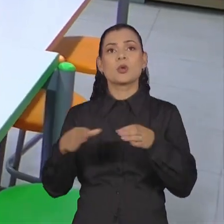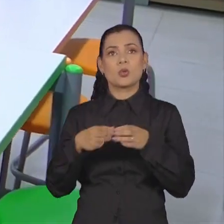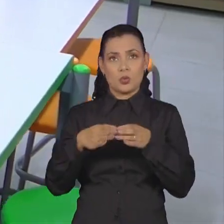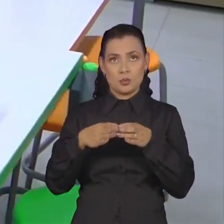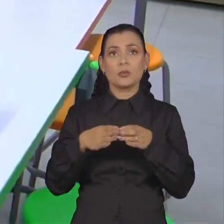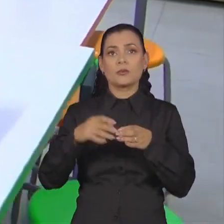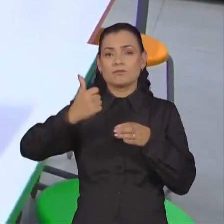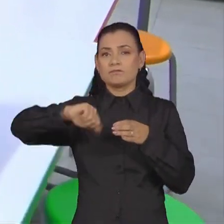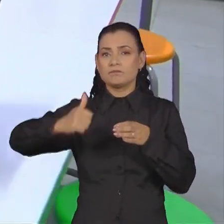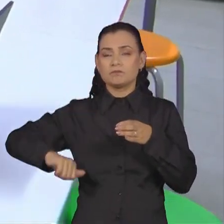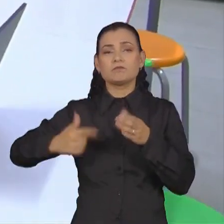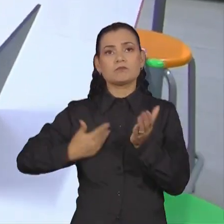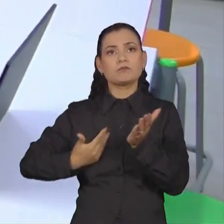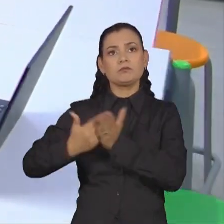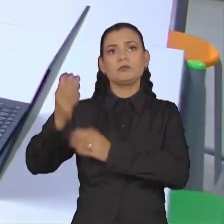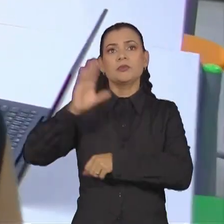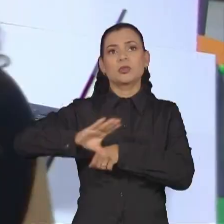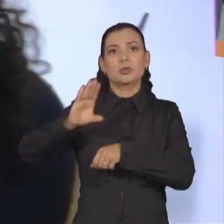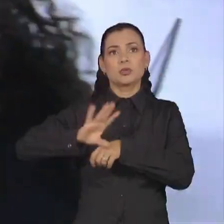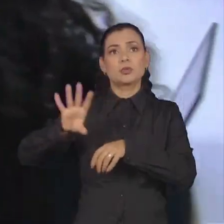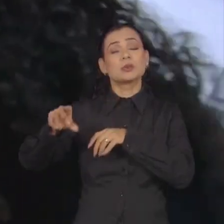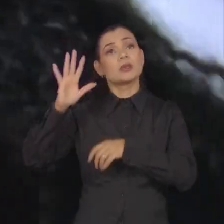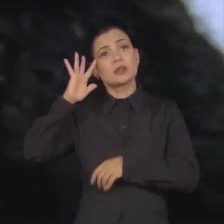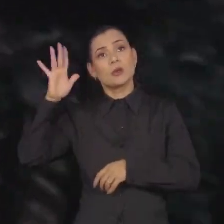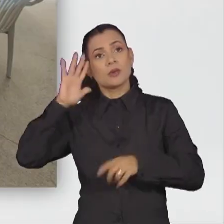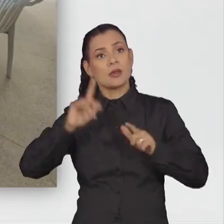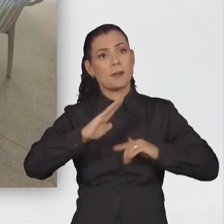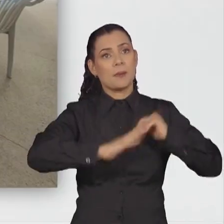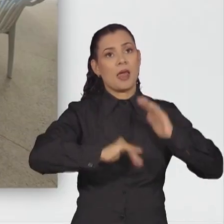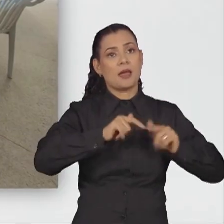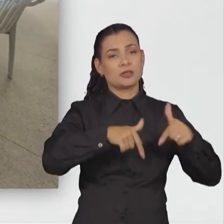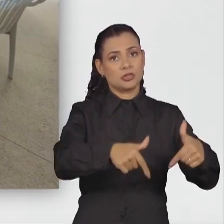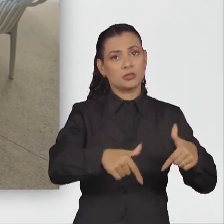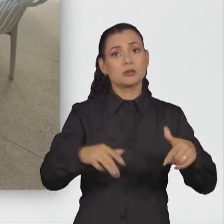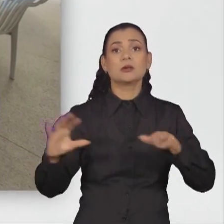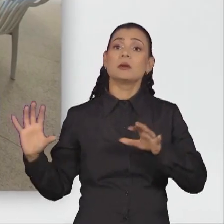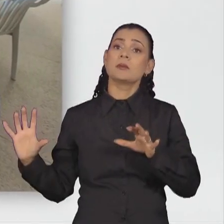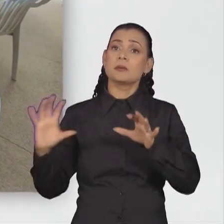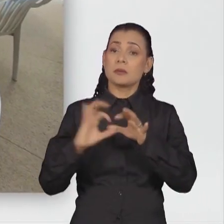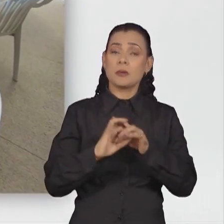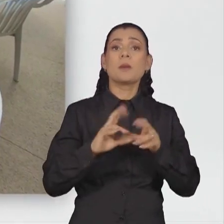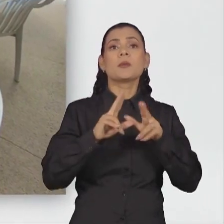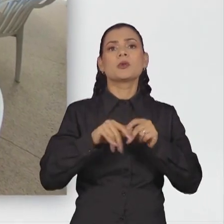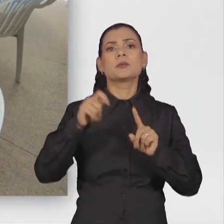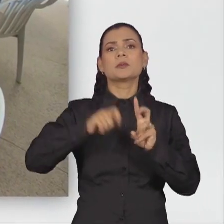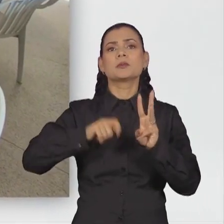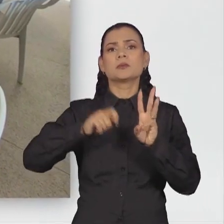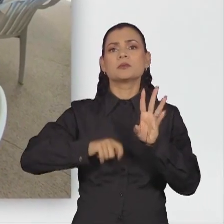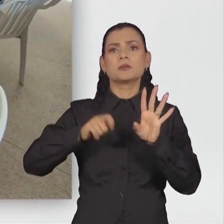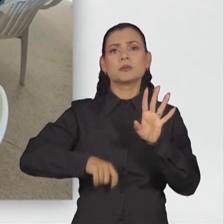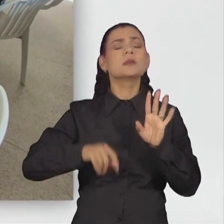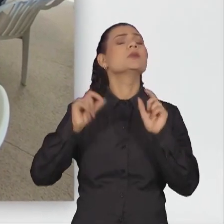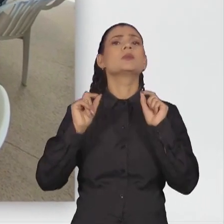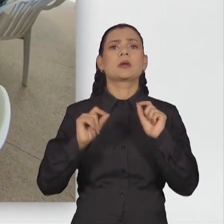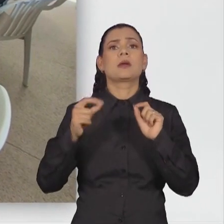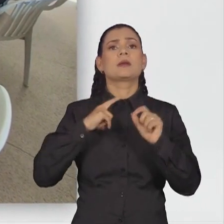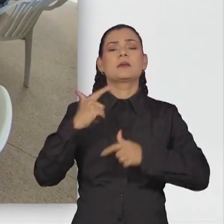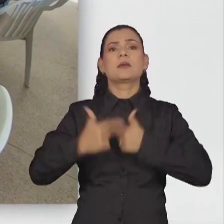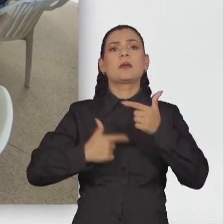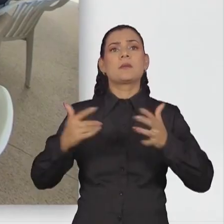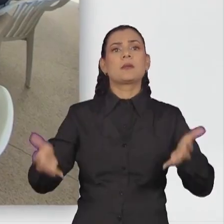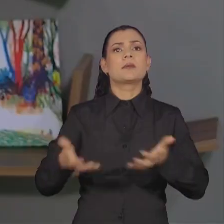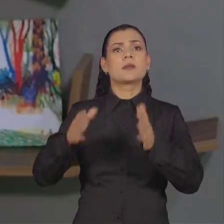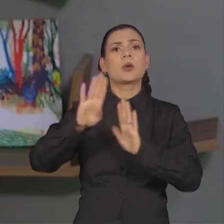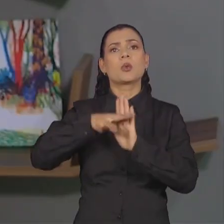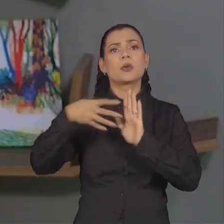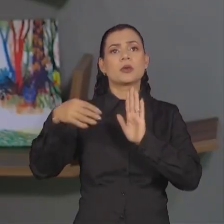escola para iniciar a formação que combina teoria e prática. Durante as nossas formações mensais com os POEDs, nós trabalhamos os assuntos do